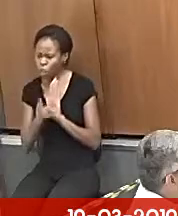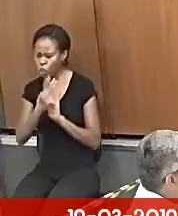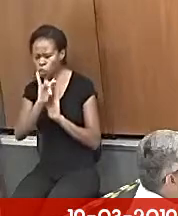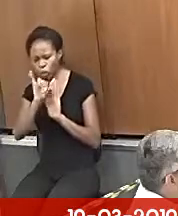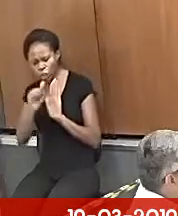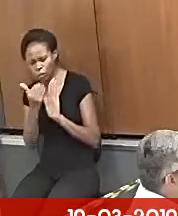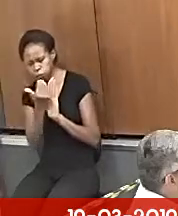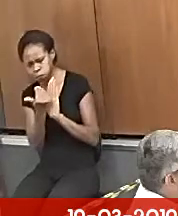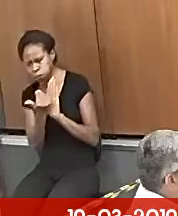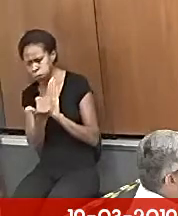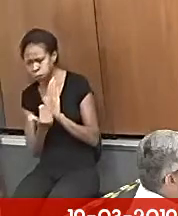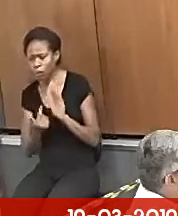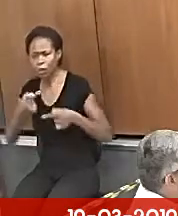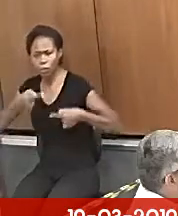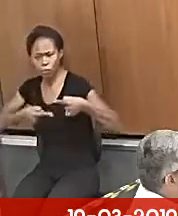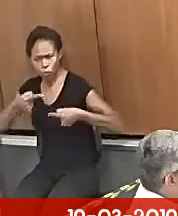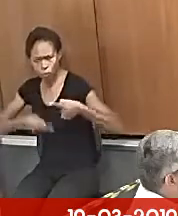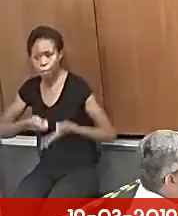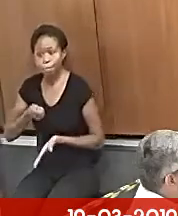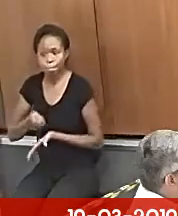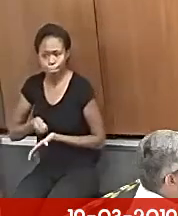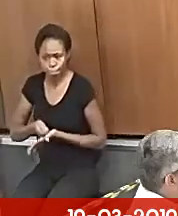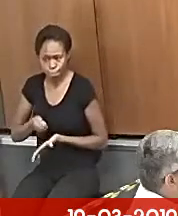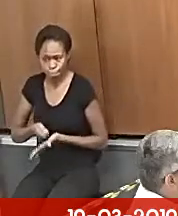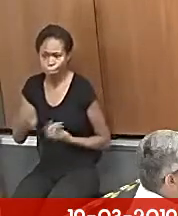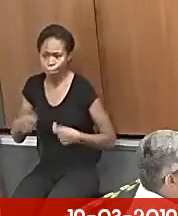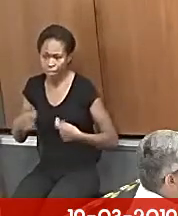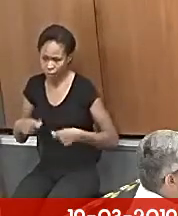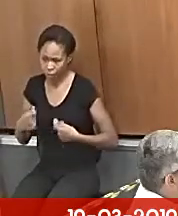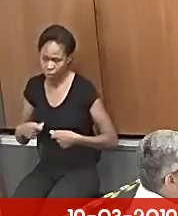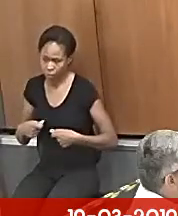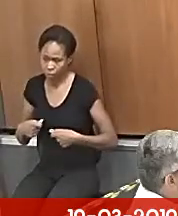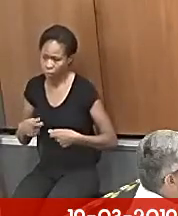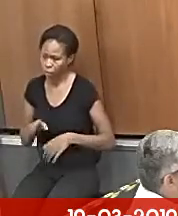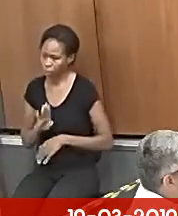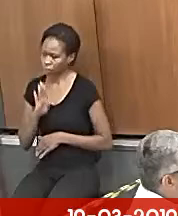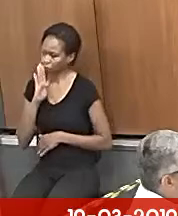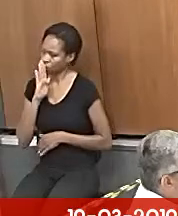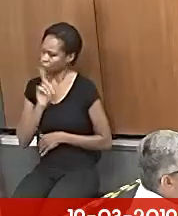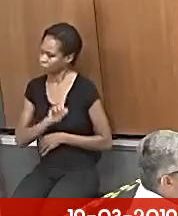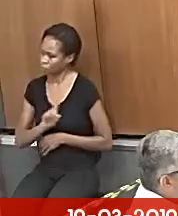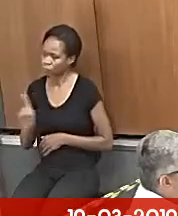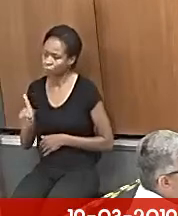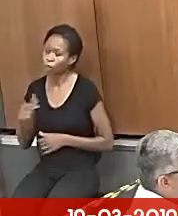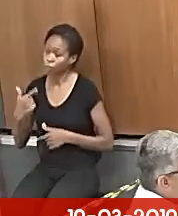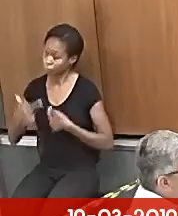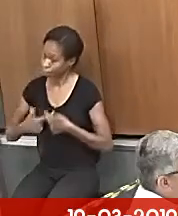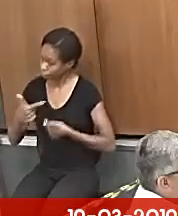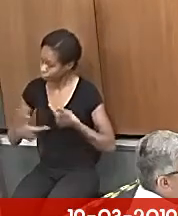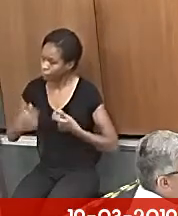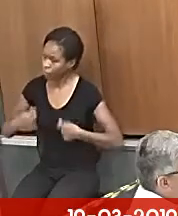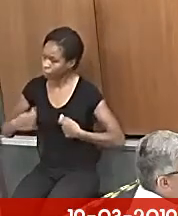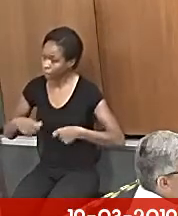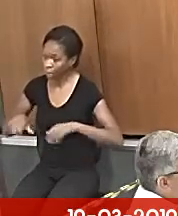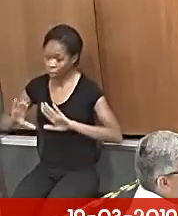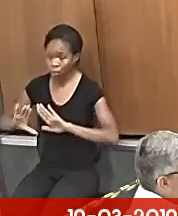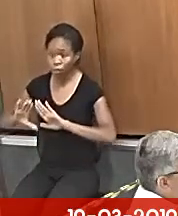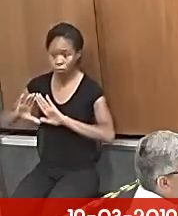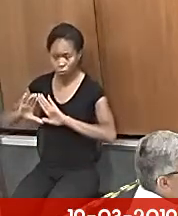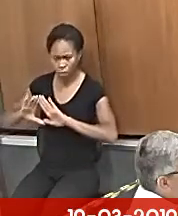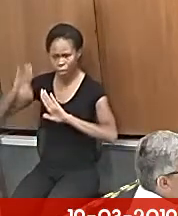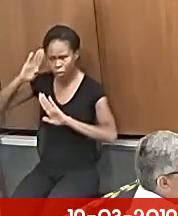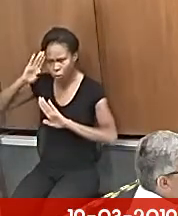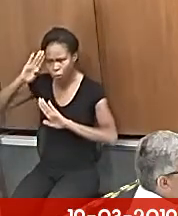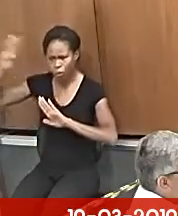cobrar aqui precisa cobrar nós não podemos ficar calados em assembléia que é a casa maior